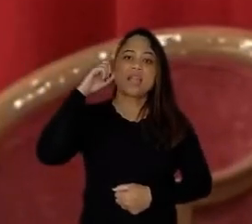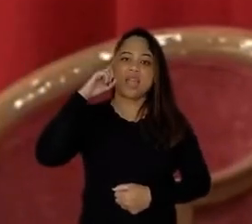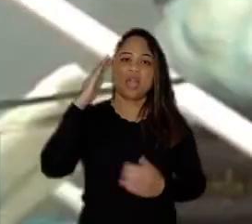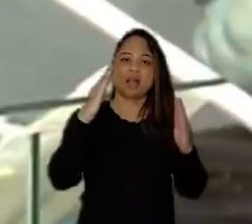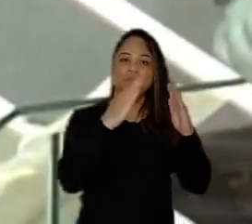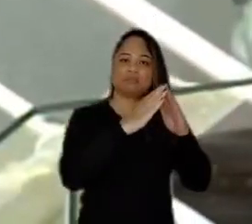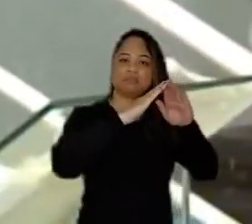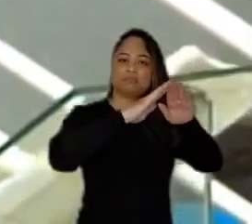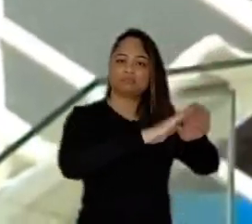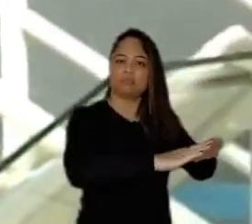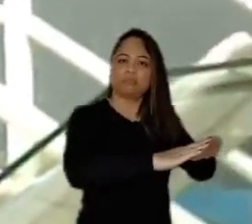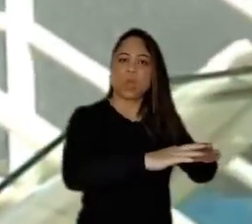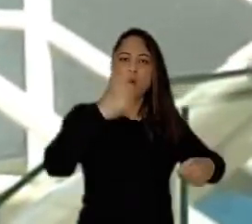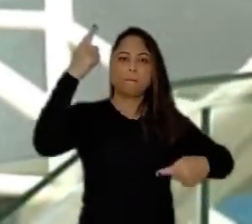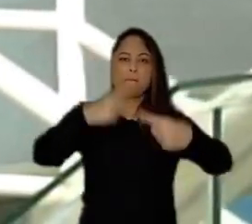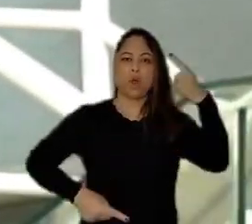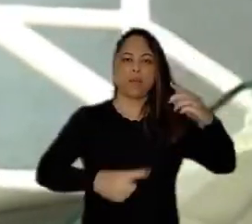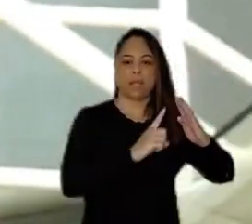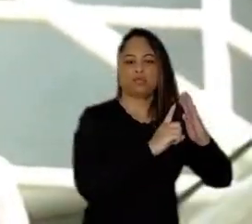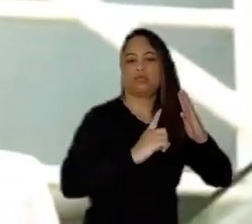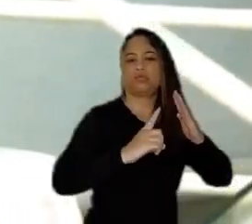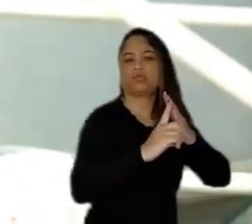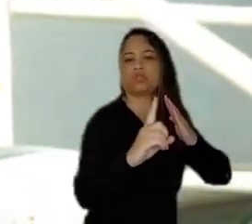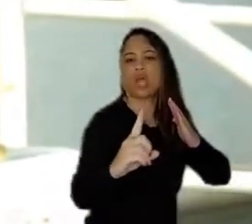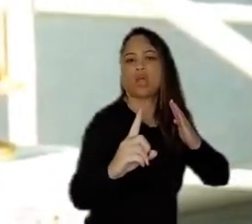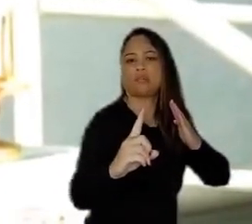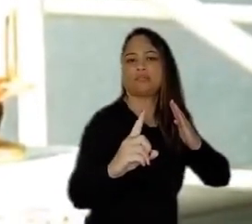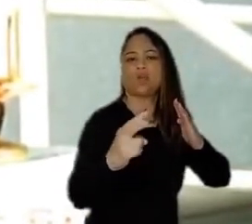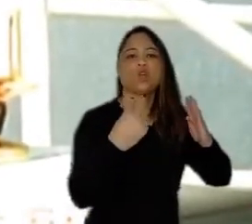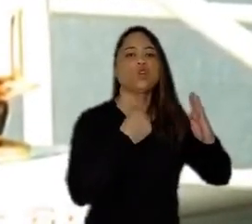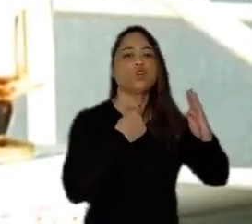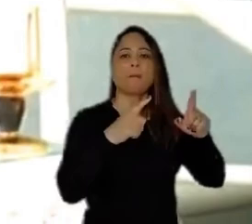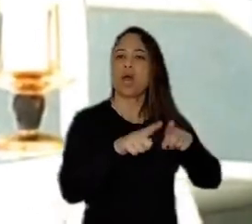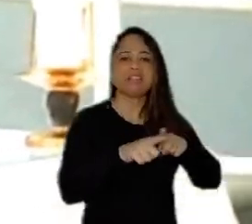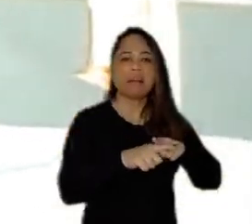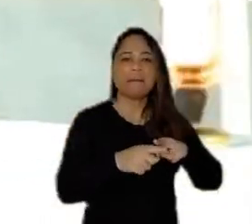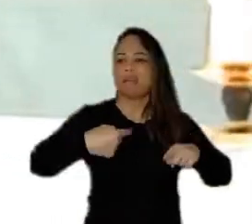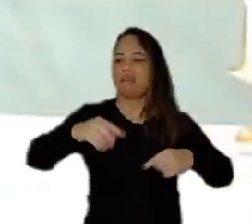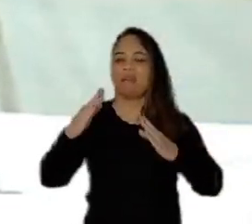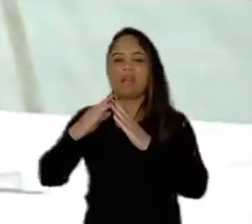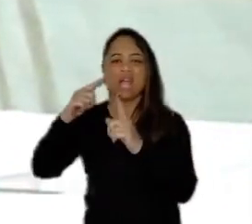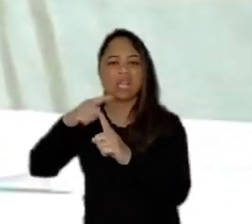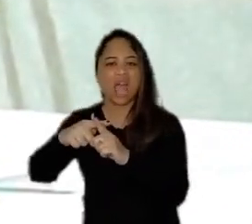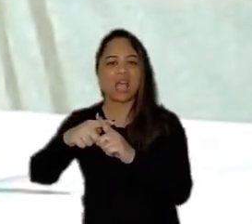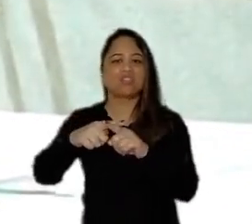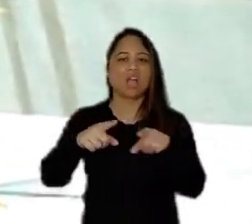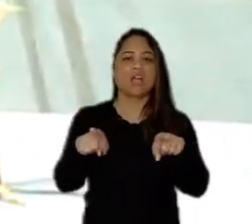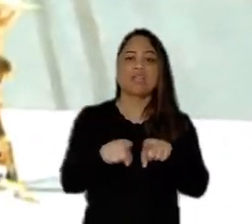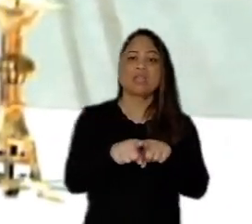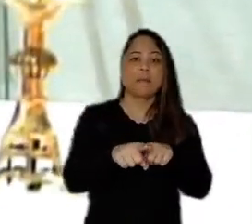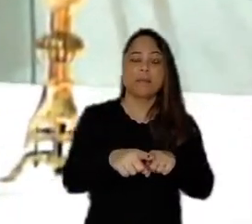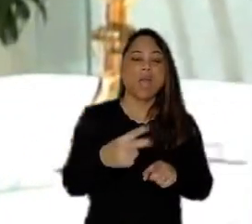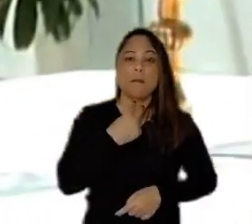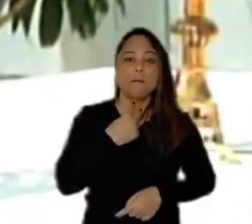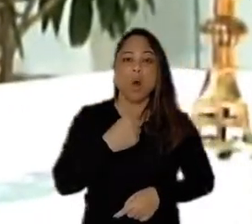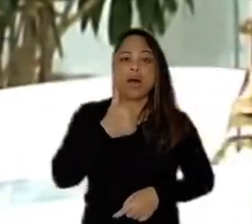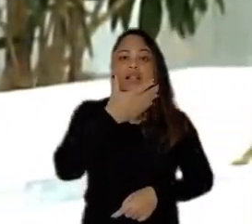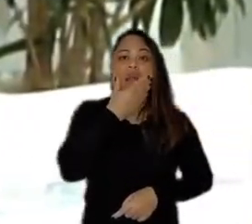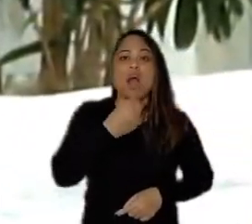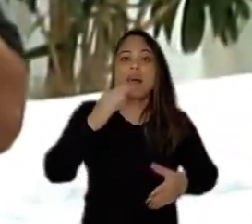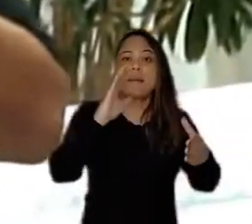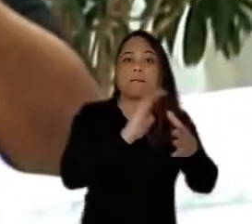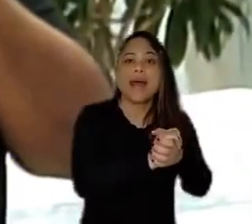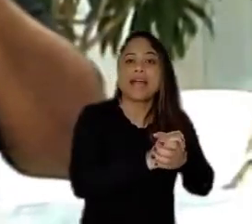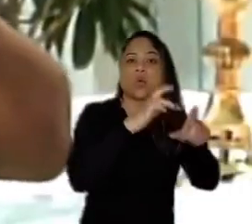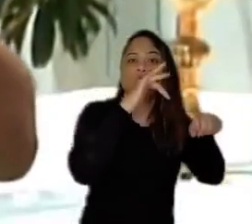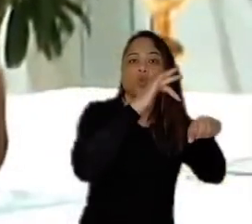está proibida de sair de casa, ela não pode cultuar a Deus, o seu marido não pode tocar nela, porque